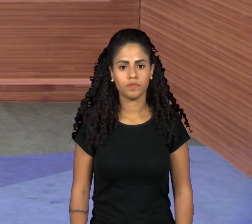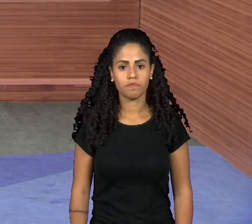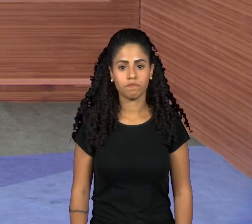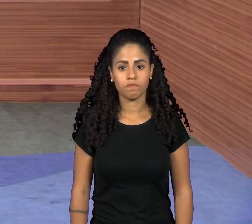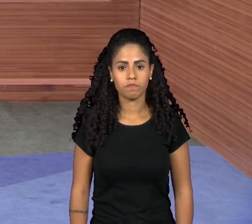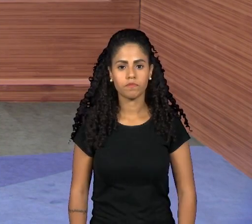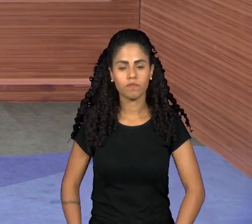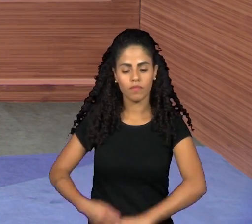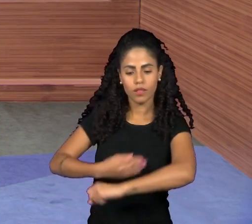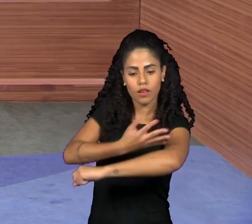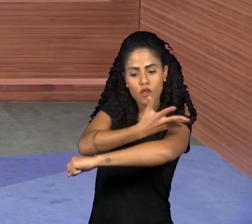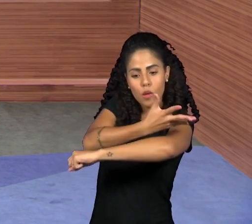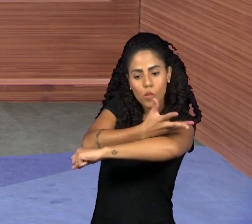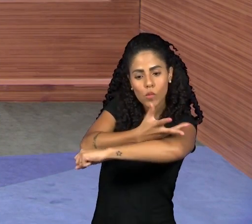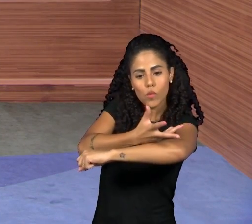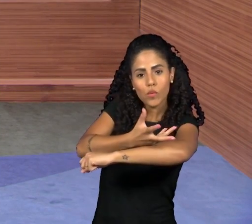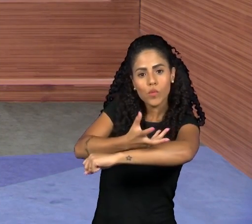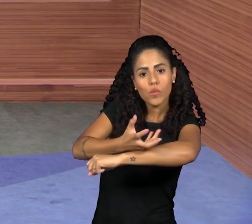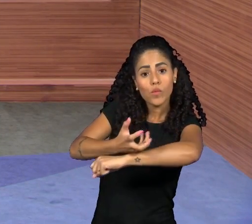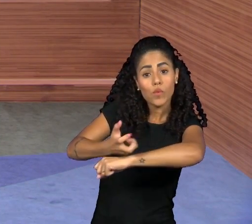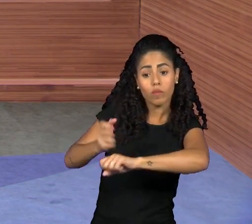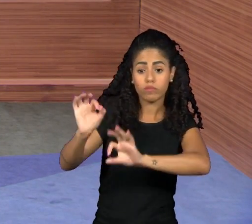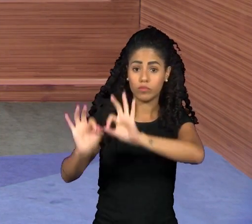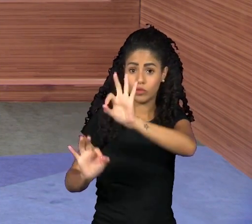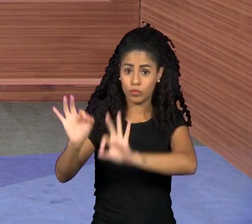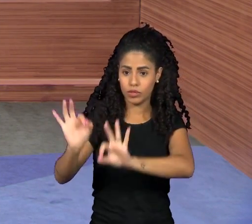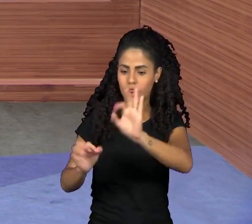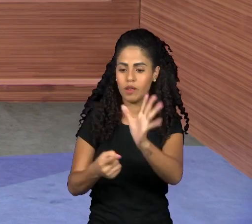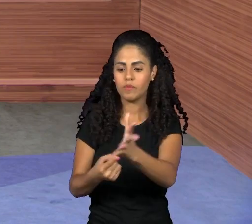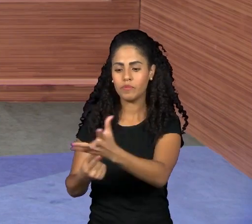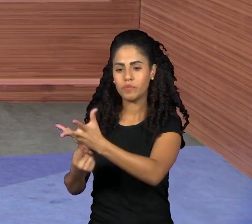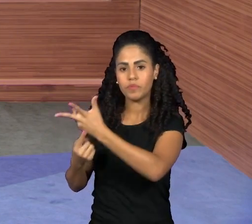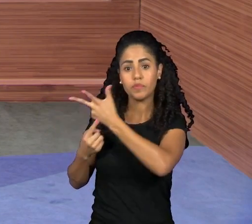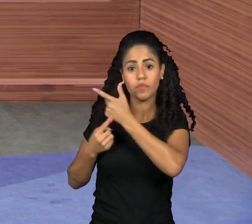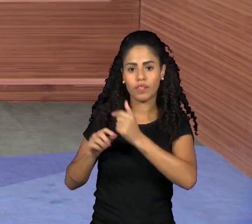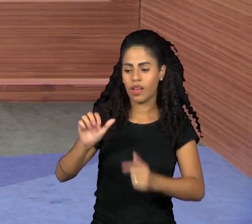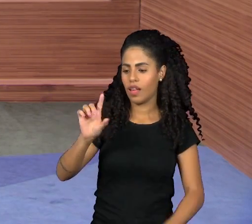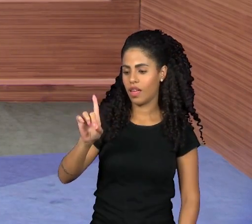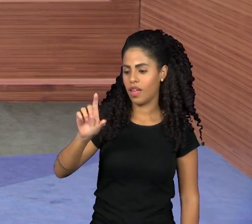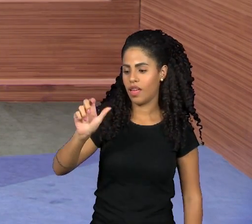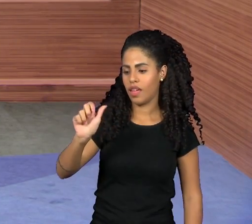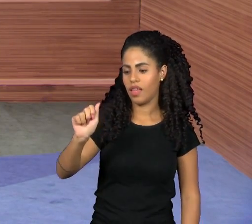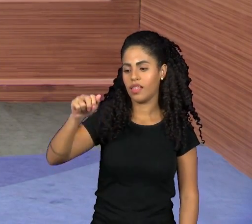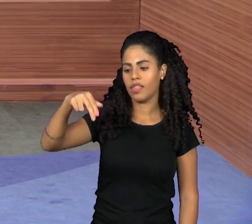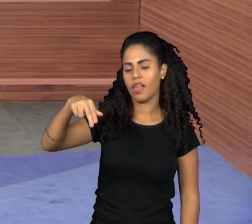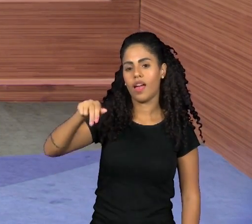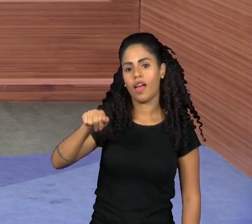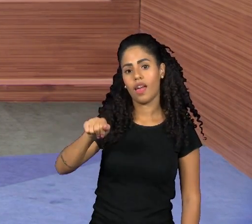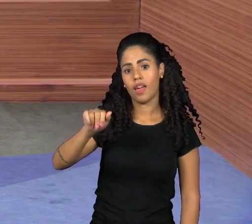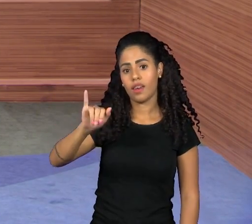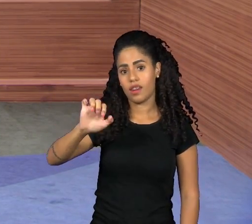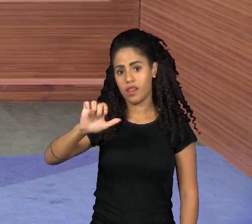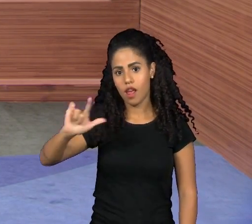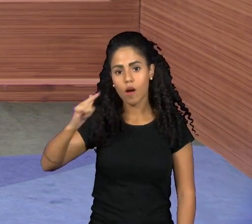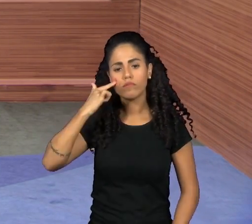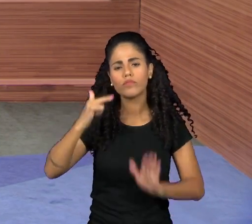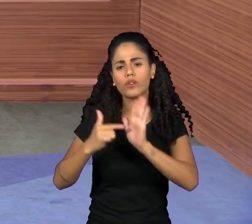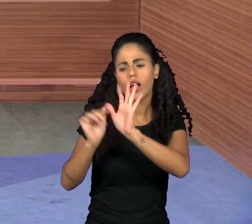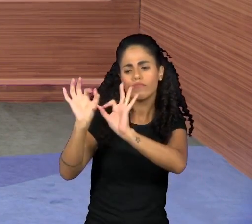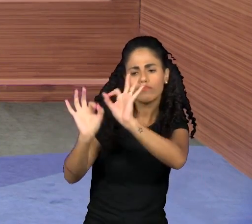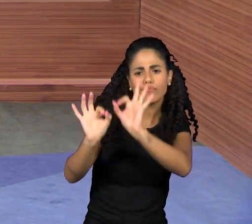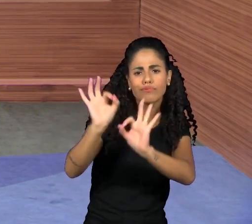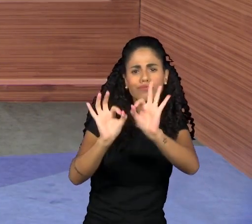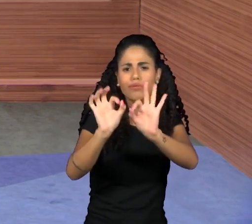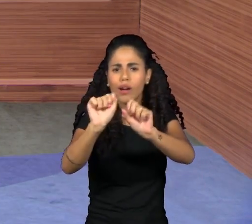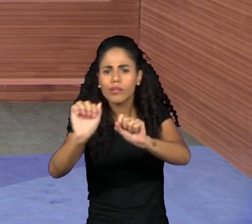Cerrado Infinito é o nome do projeto do artista plástico Daniel Cabaleiro. Ele recria paisagens do bioma que eram